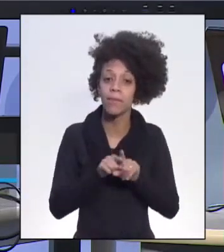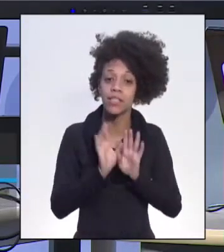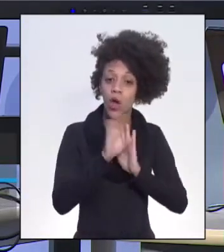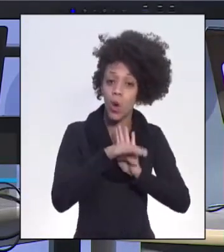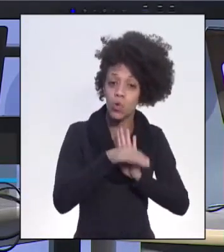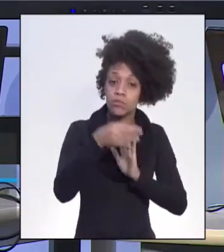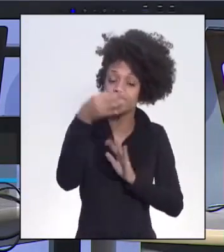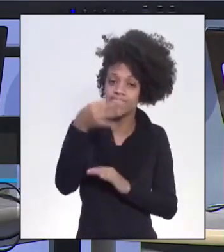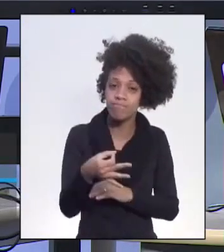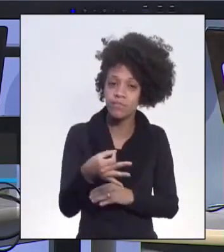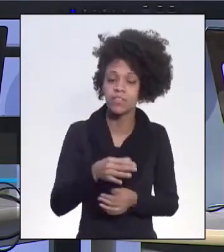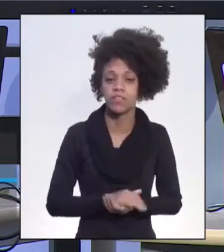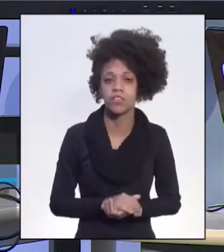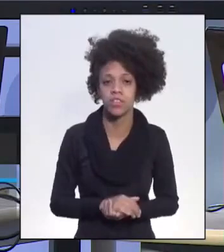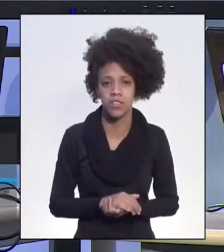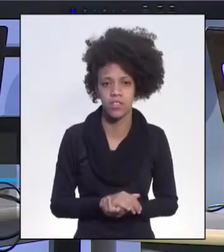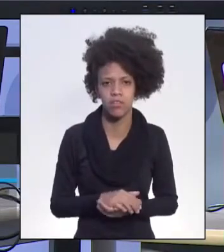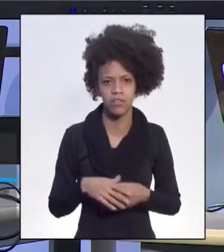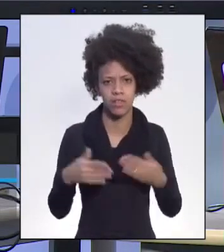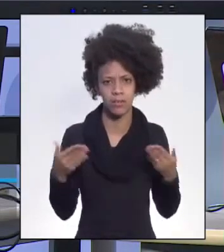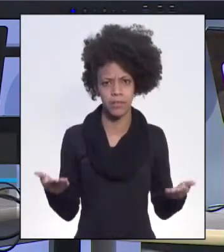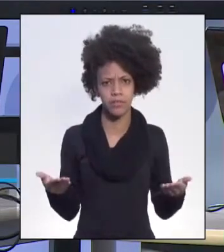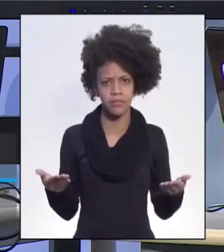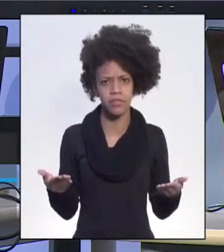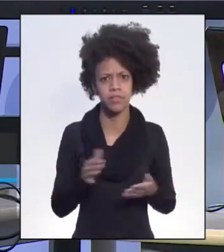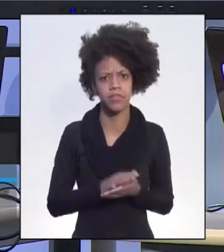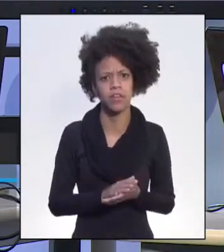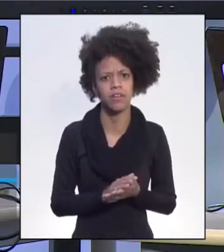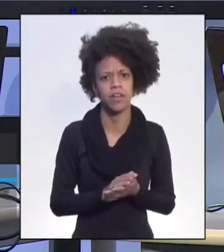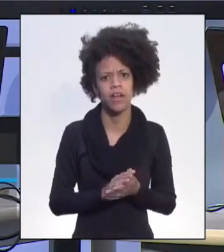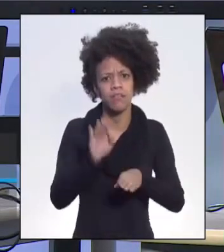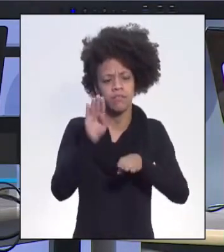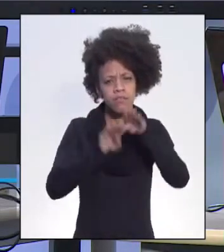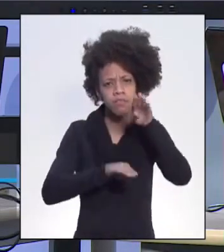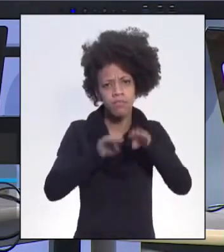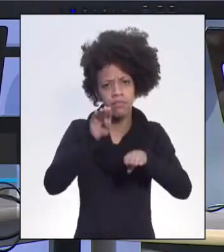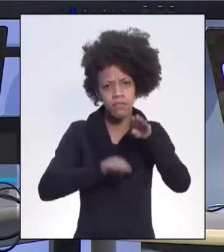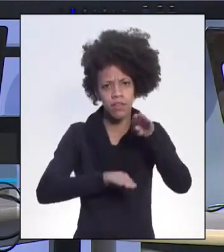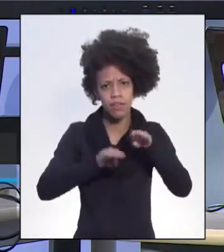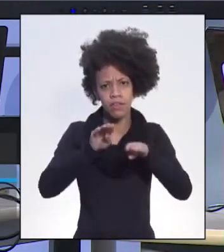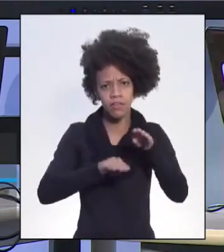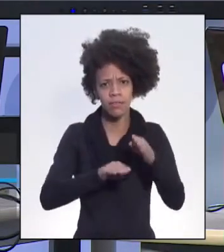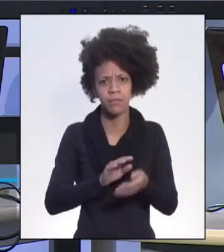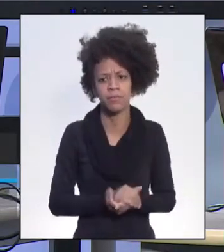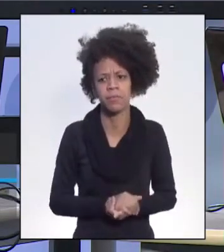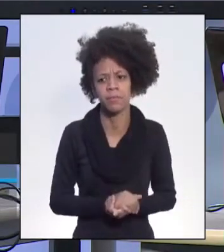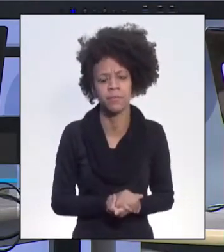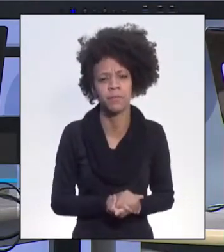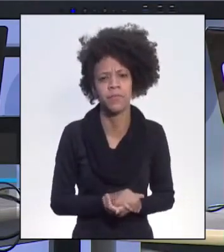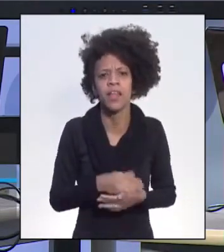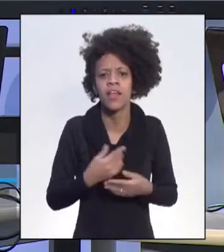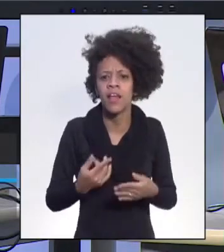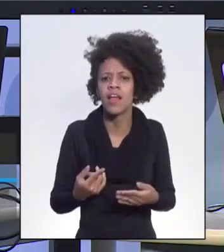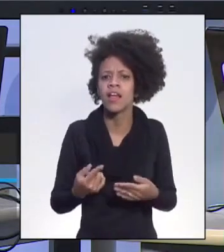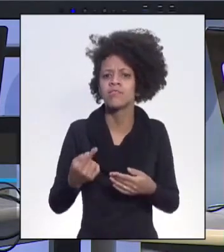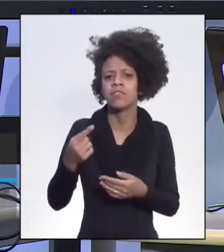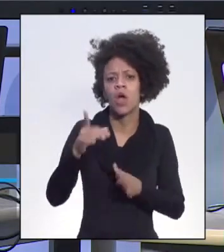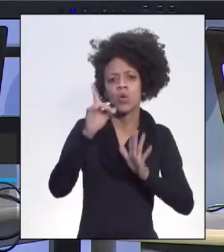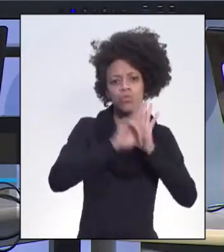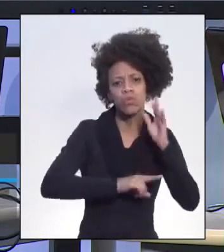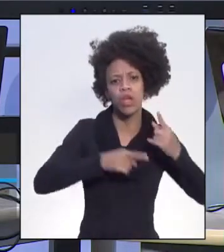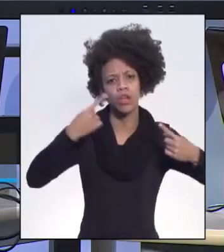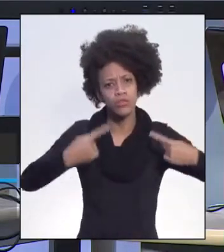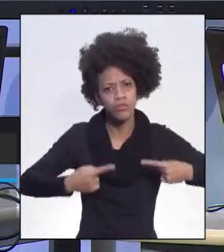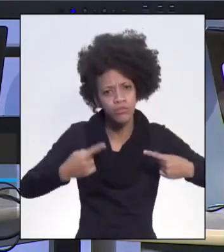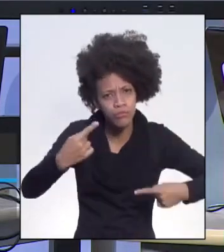concretas, né? Sobre essa dimensão dessas desigualdades que nós vivemos. Então, nós precisamos dos homens nessas